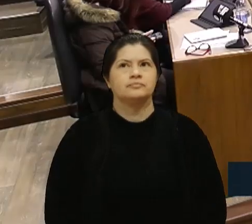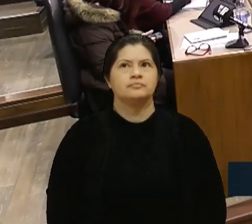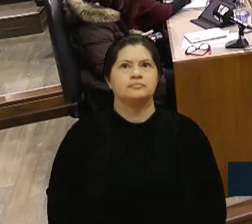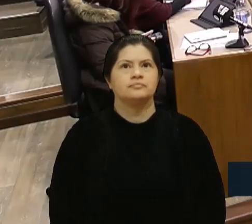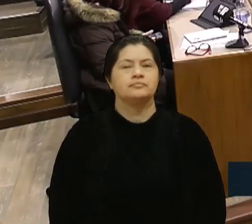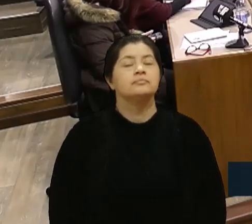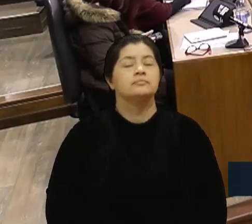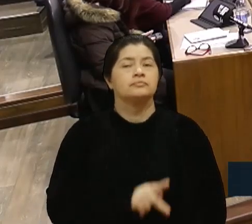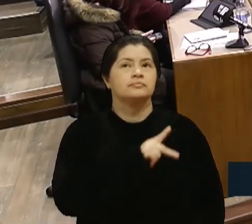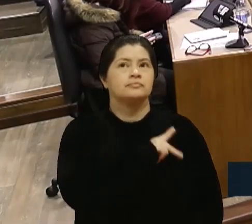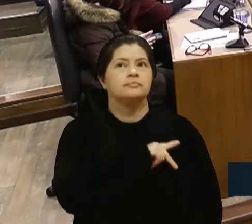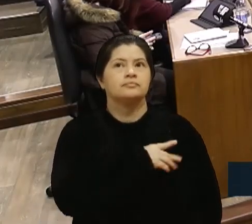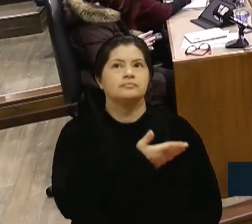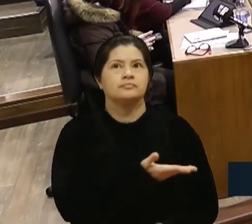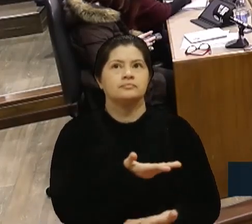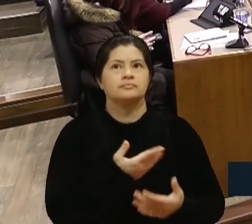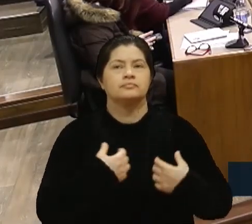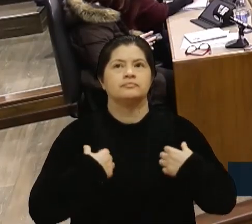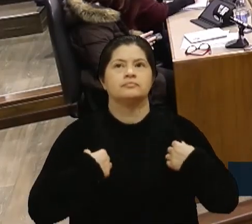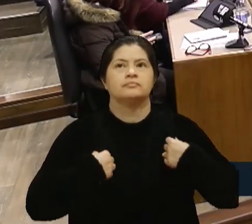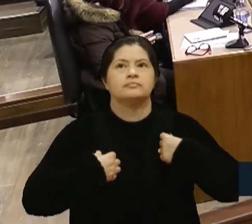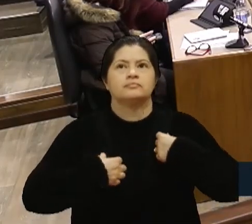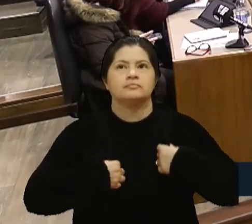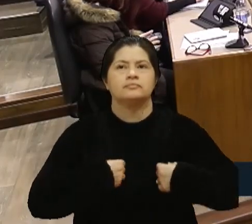Senhor presidente, senhora presidente, né,